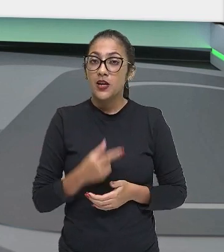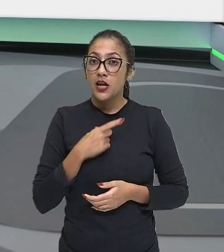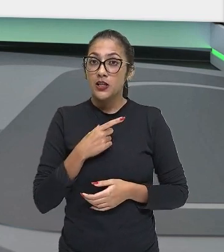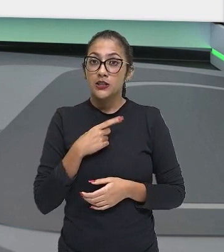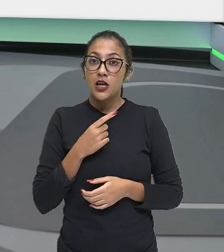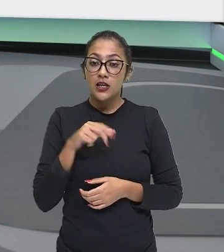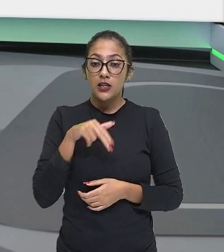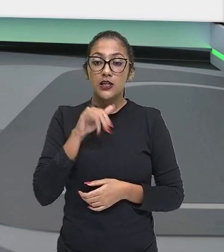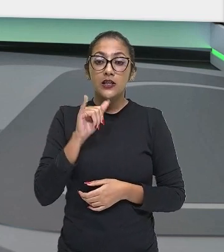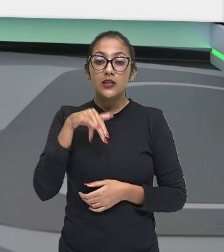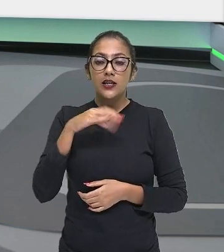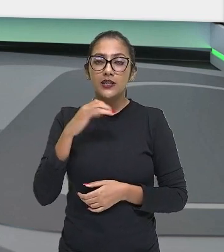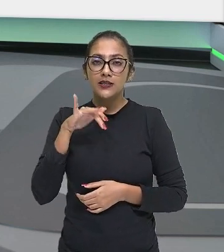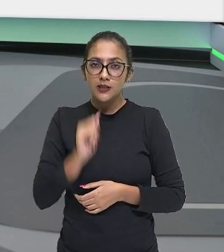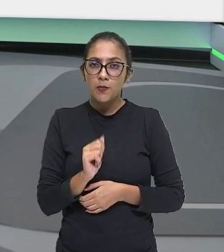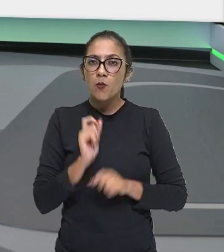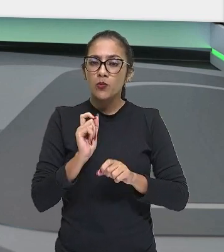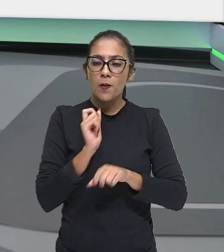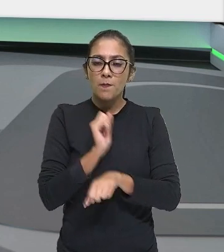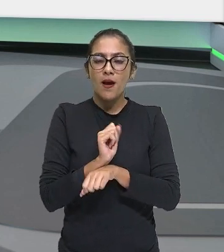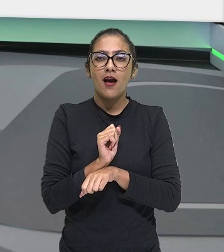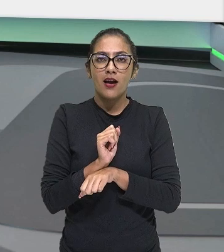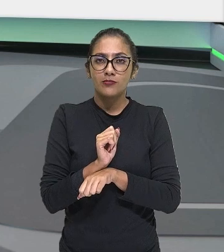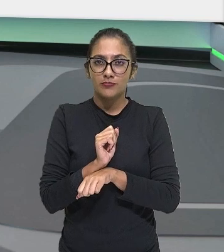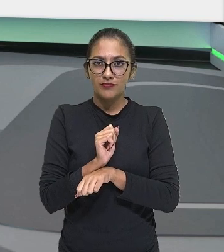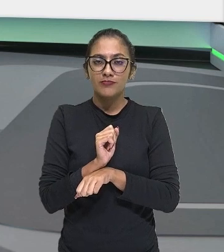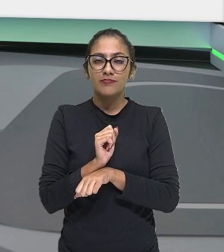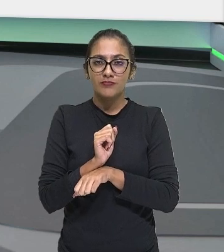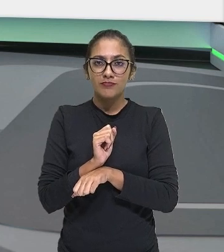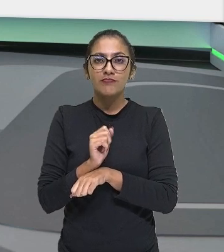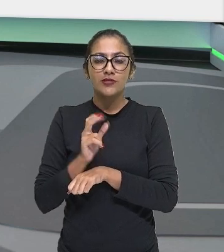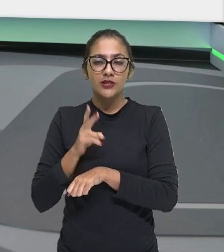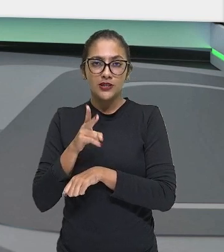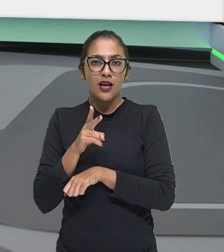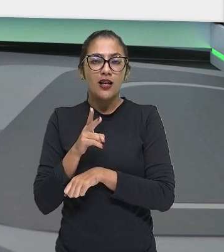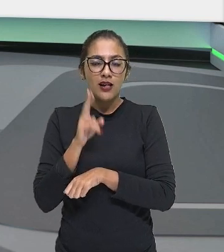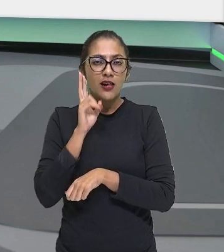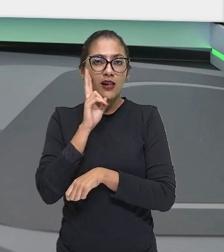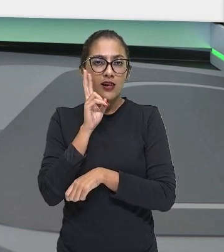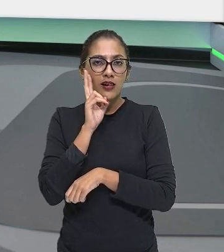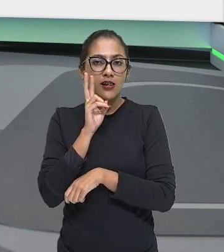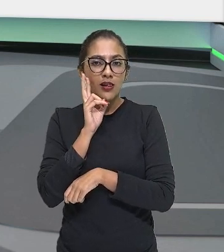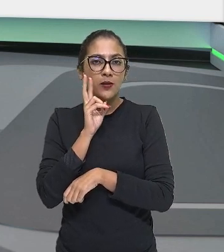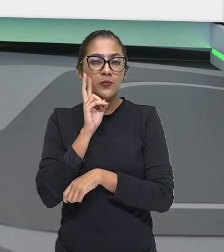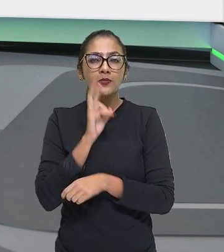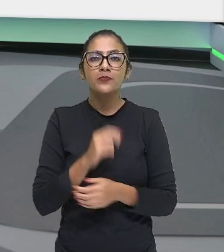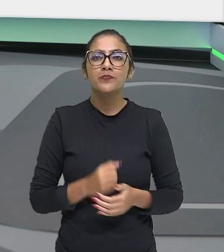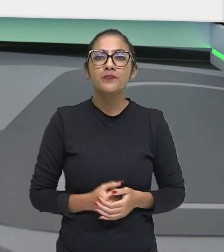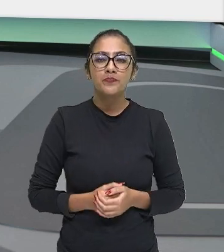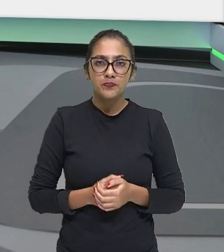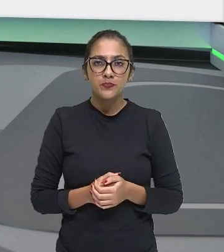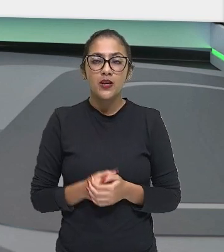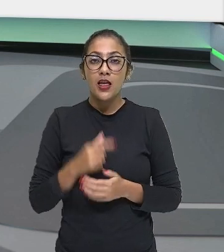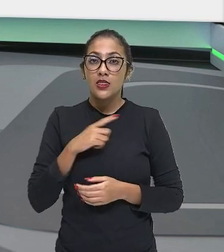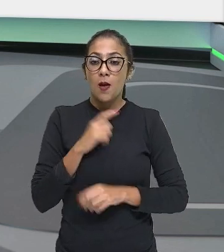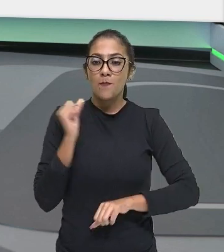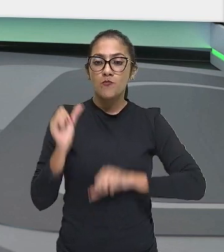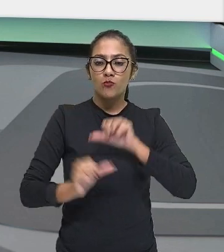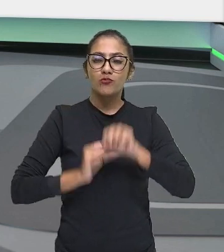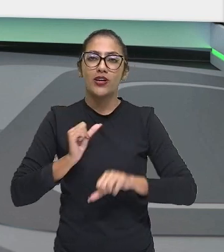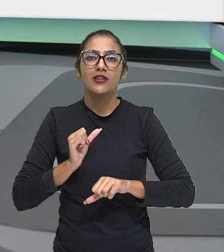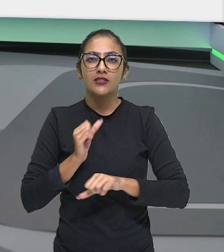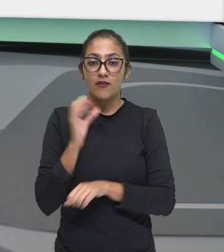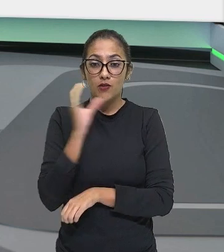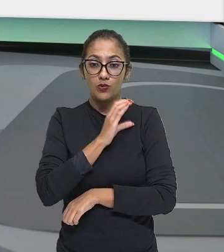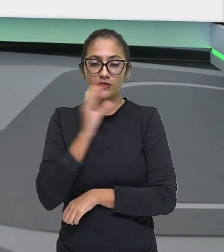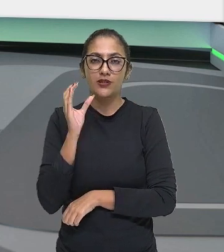inércia, e a inércia é o que? A propriedade que ela quer fazer o quê? A mudança da